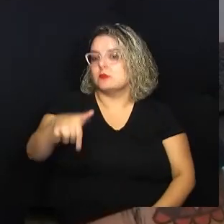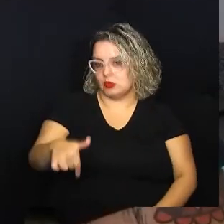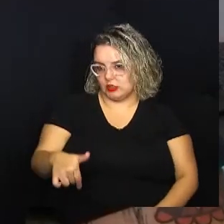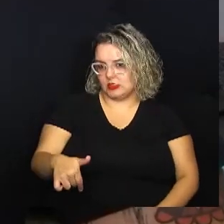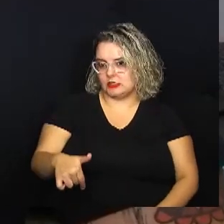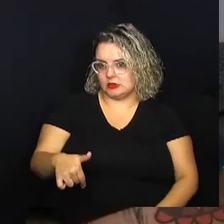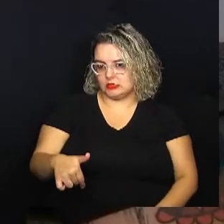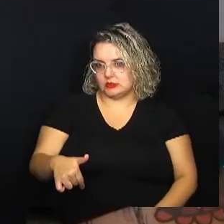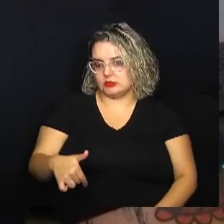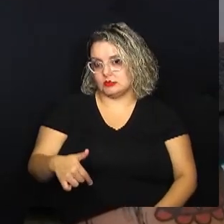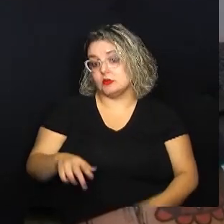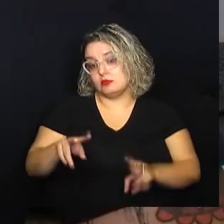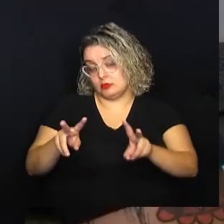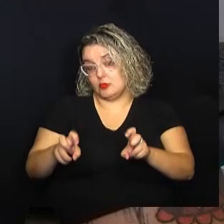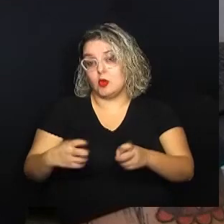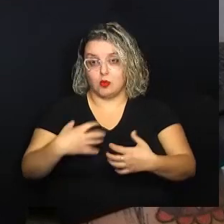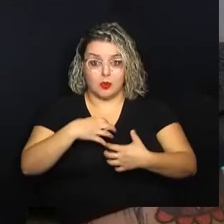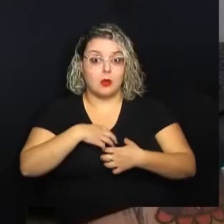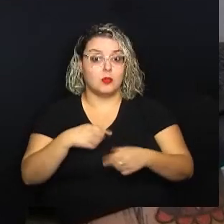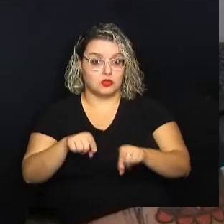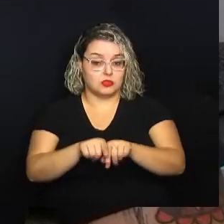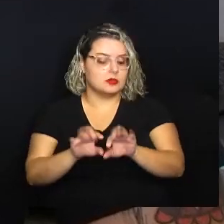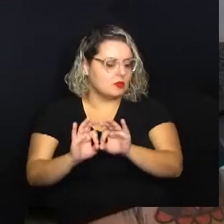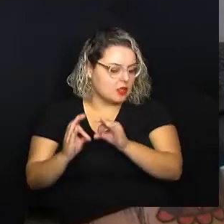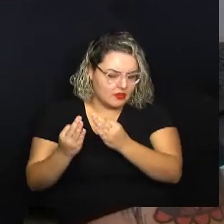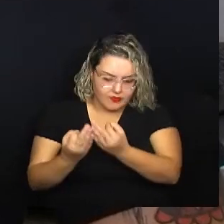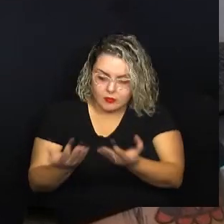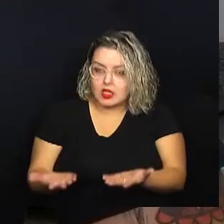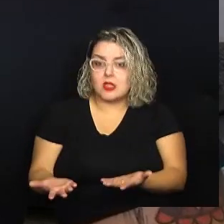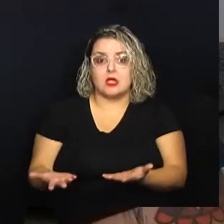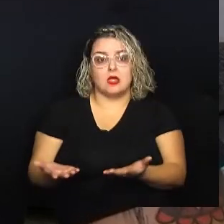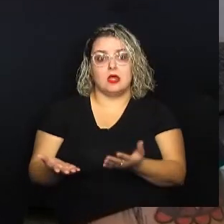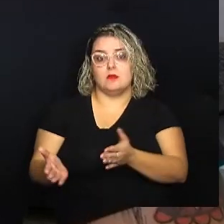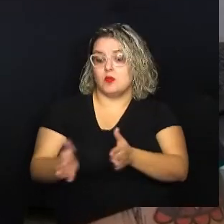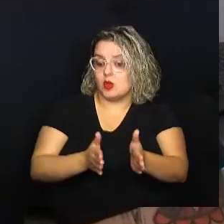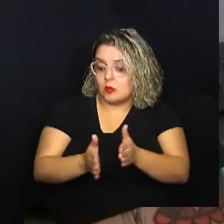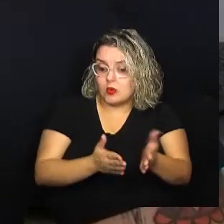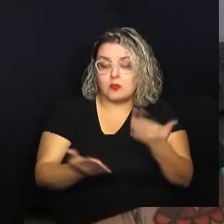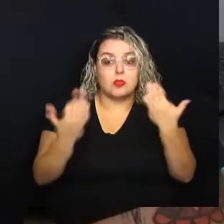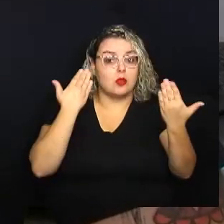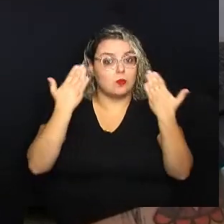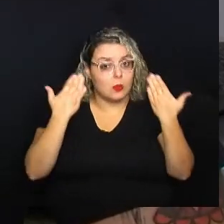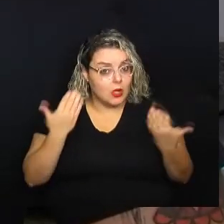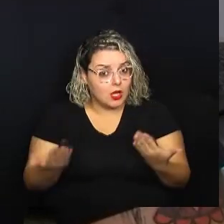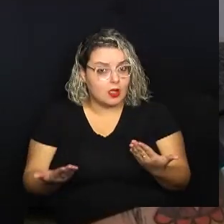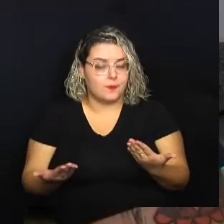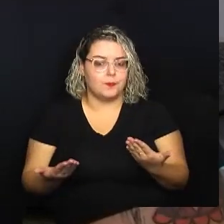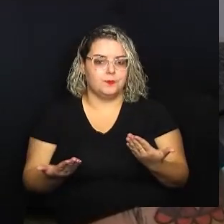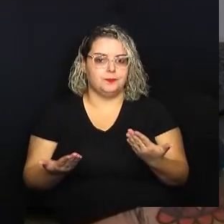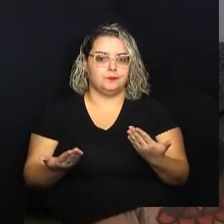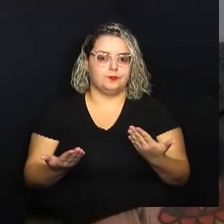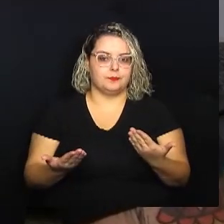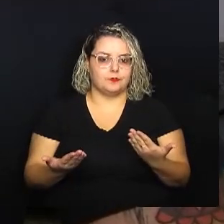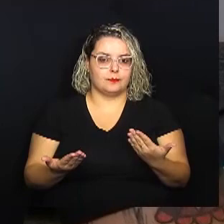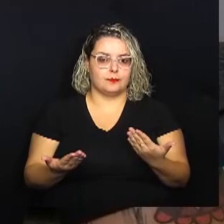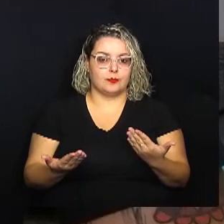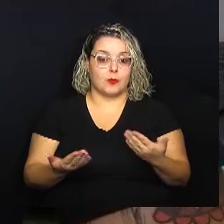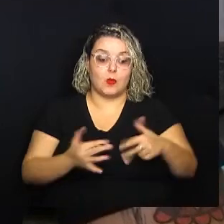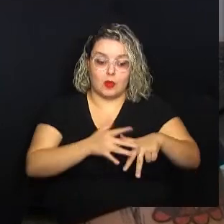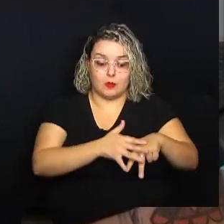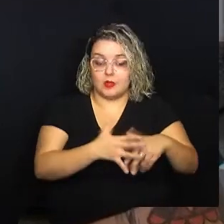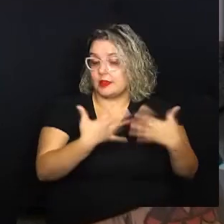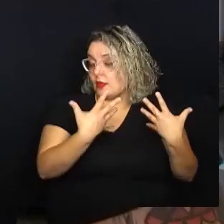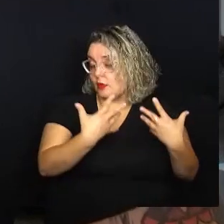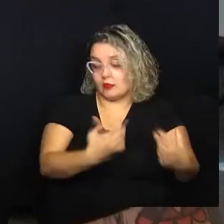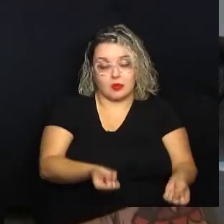acontece após isso. Sobre a questão emocional também dos seus familiares, eles passando por atendimento psicológico, o